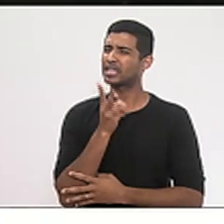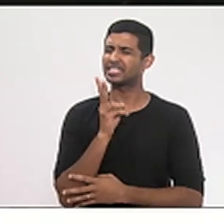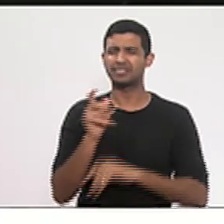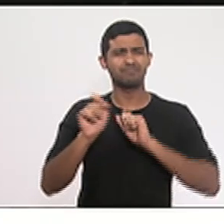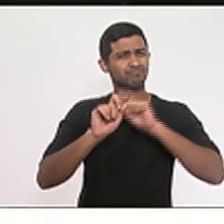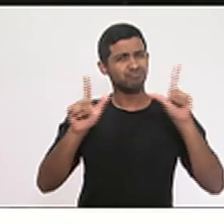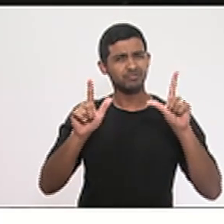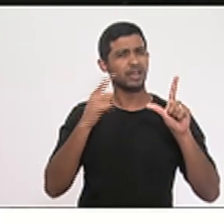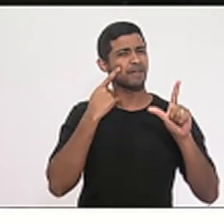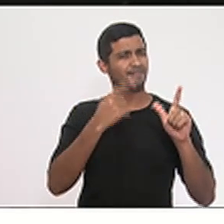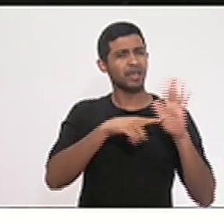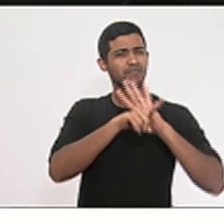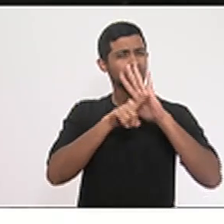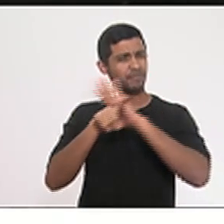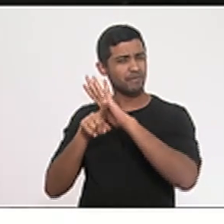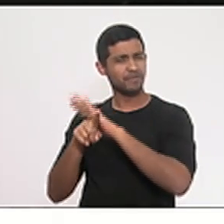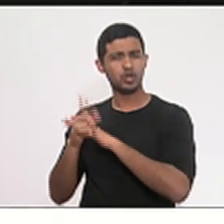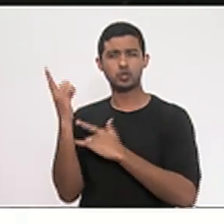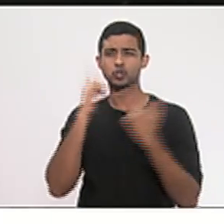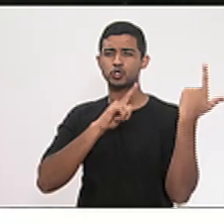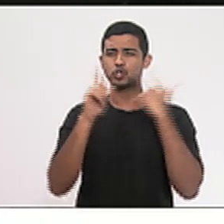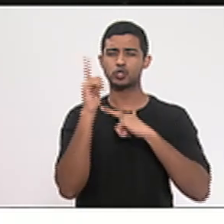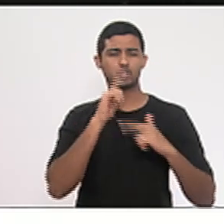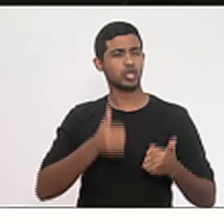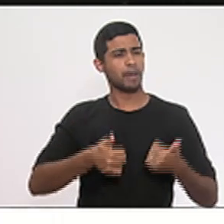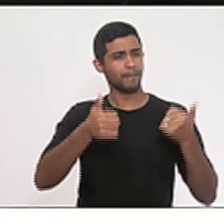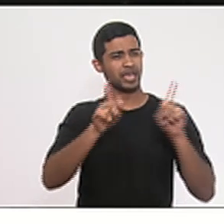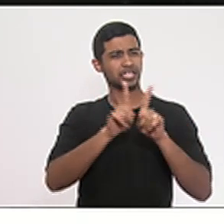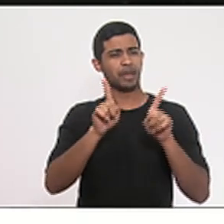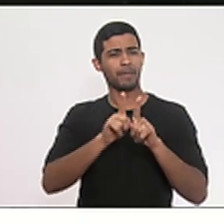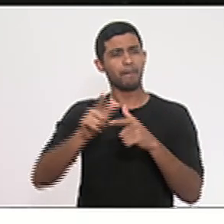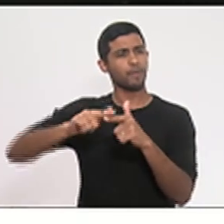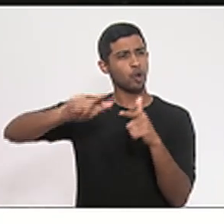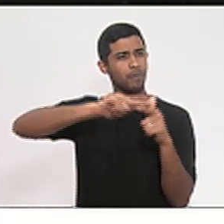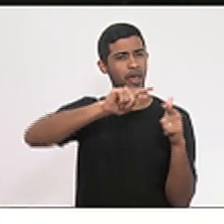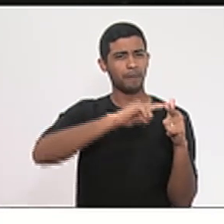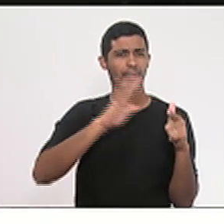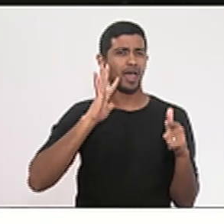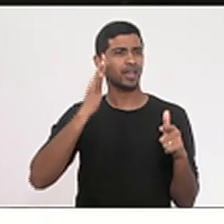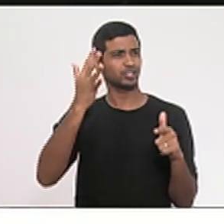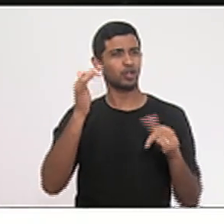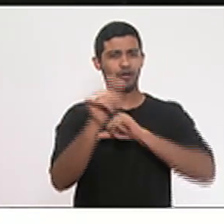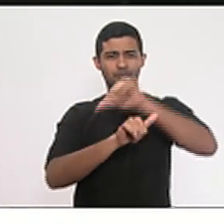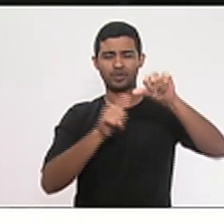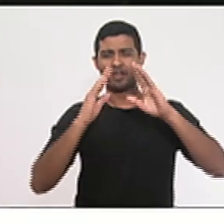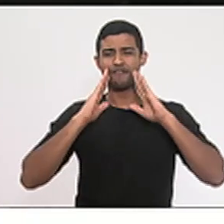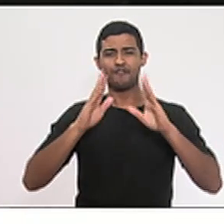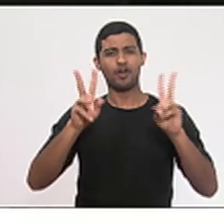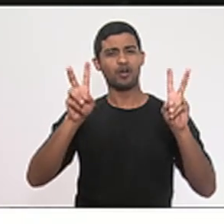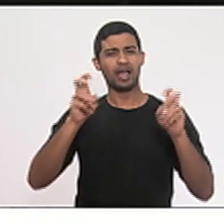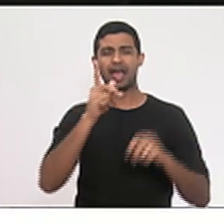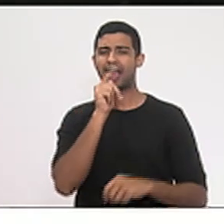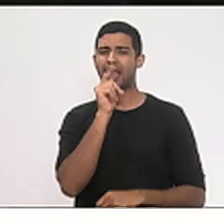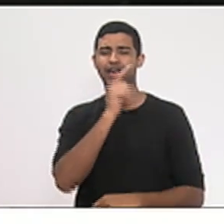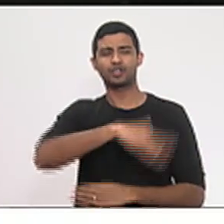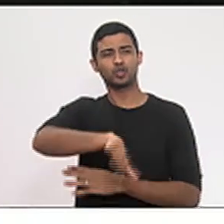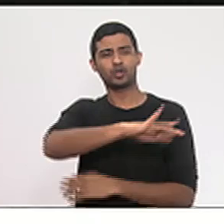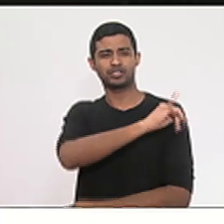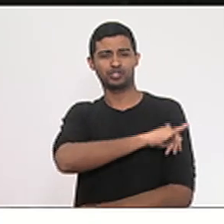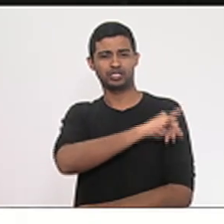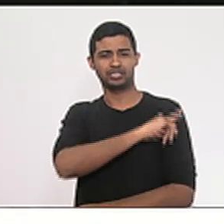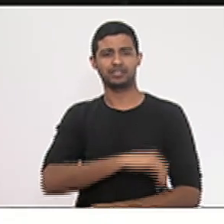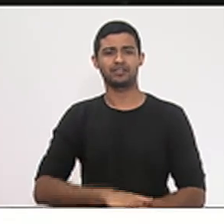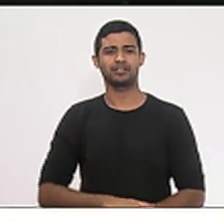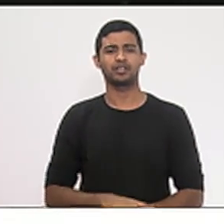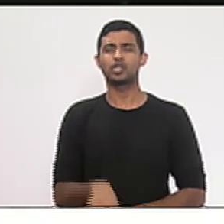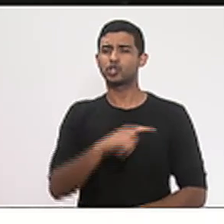atentos para identificarmos deficiências e propormos soluções para questões relativas à água em todo o estado. Queremos ser